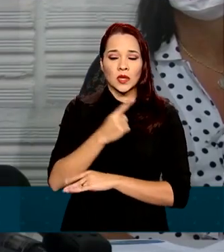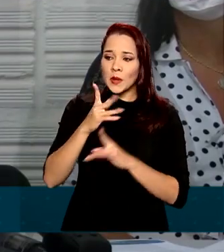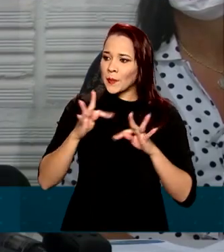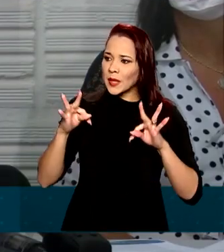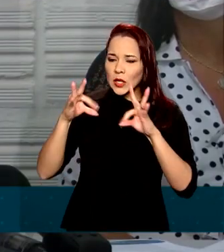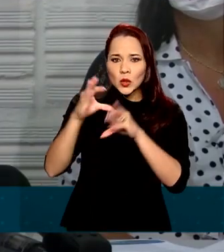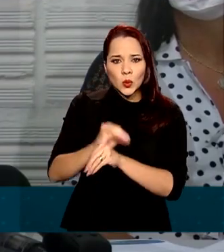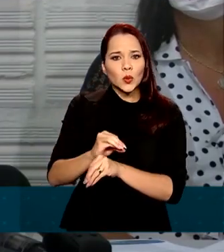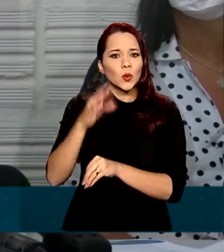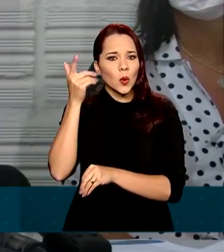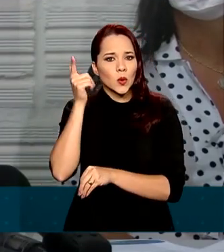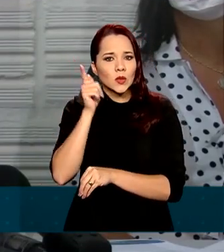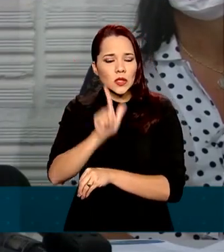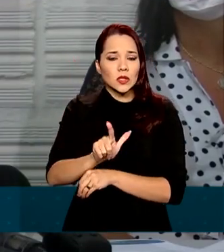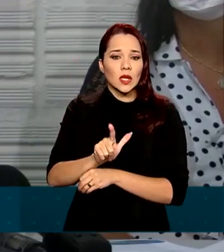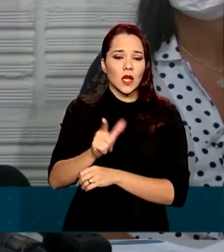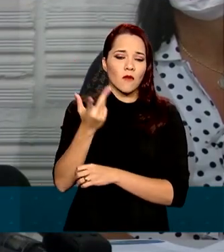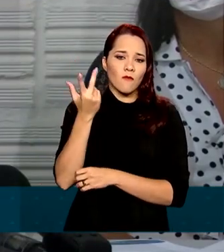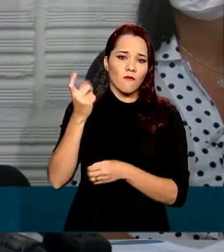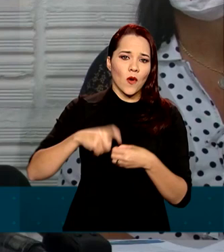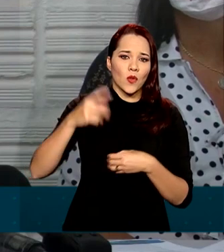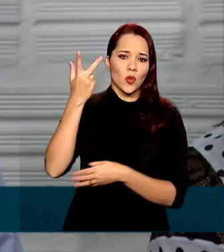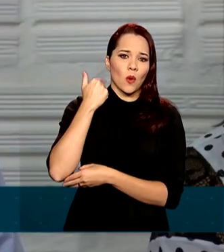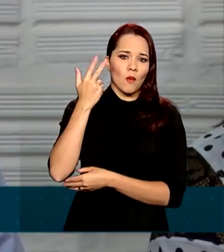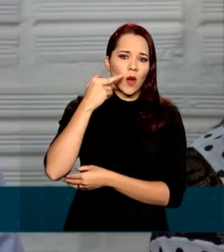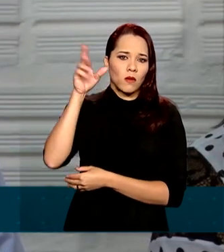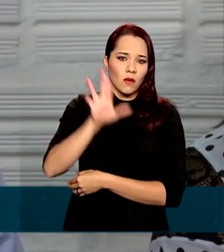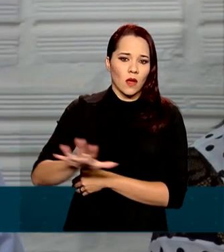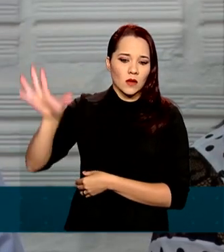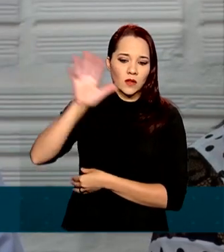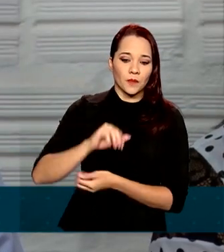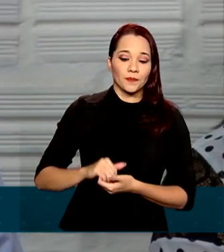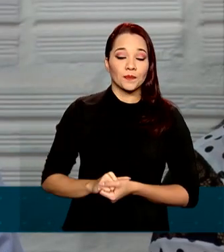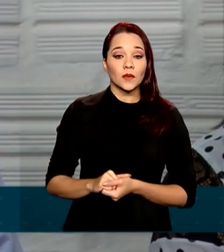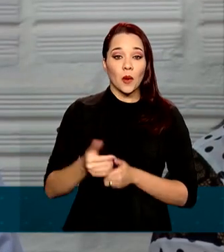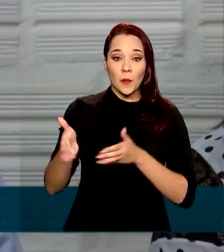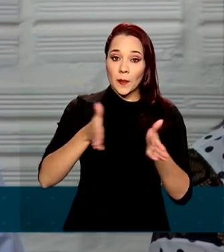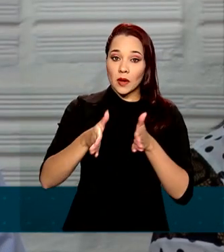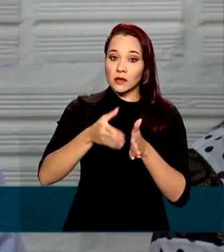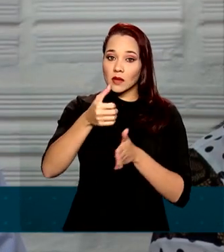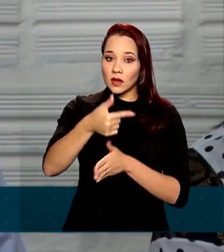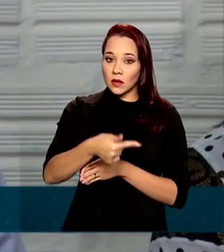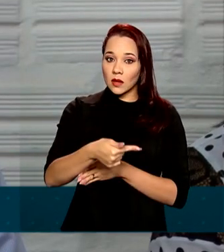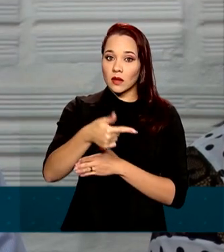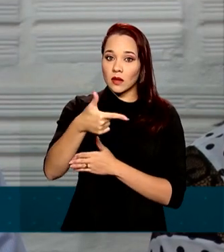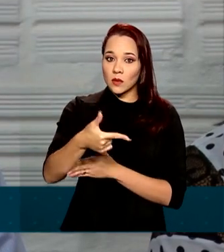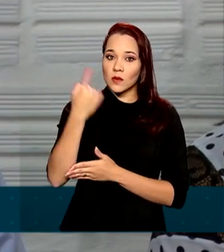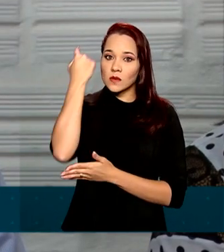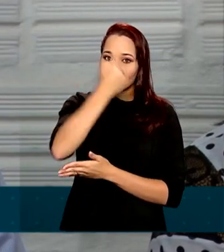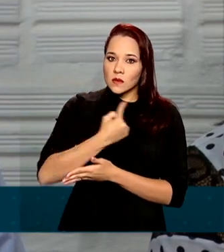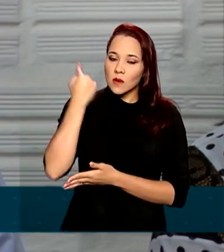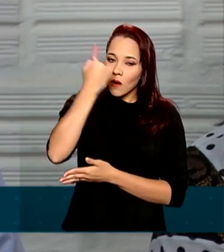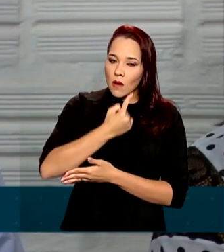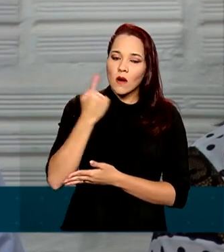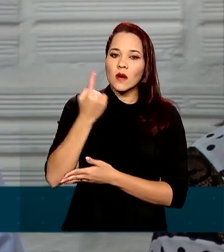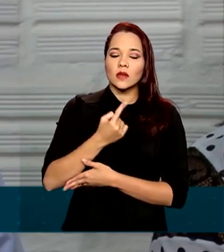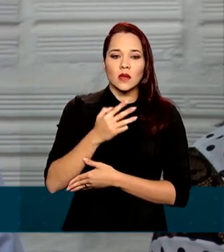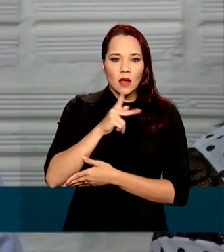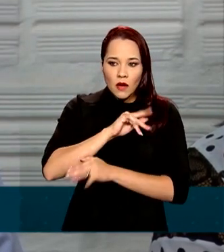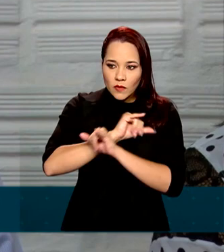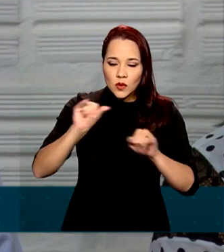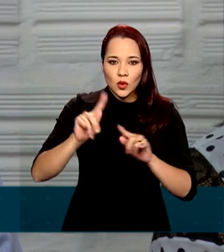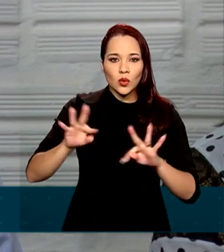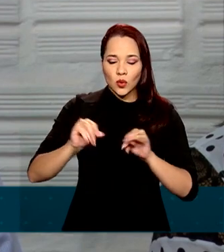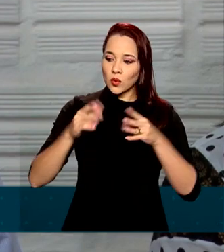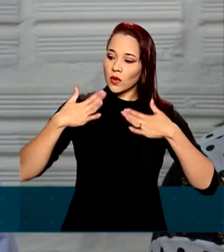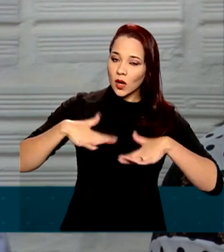situação volte à normalidade na região. Após essas 72 horas declarada essa tranquilidade,